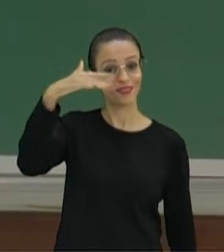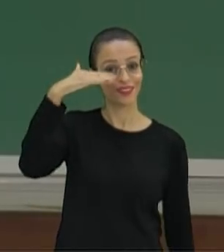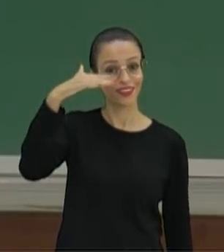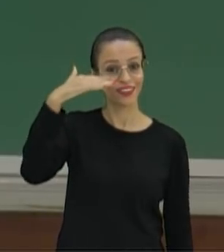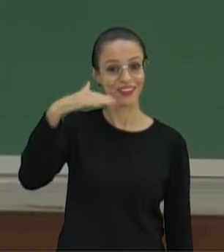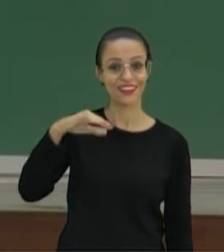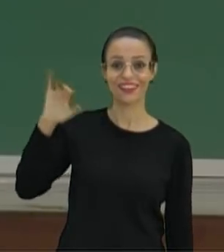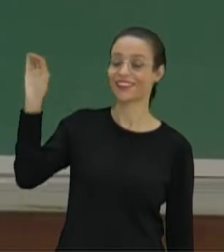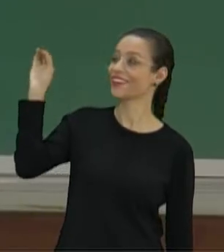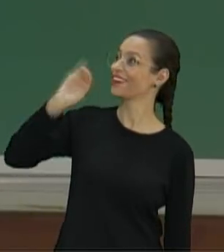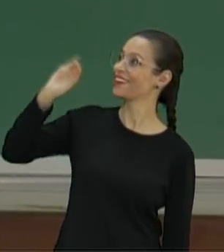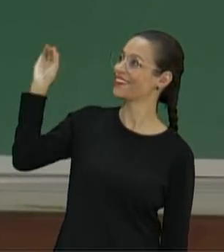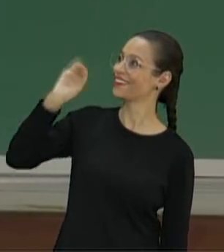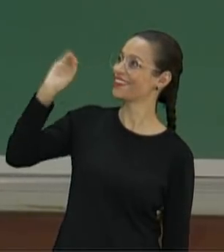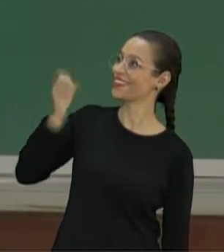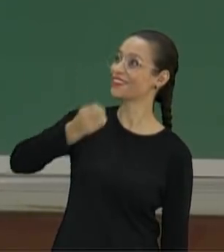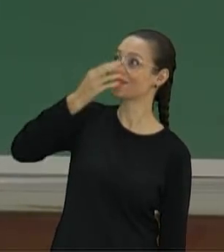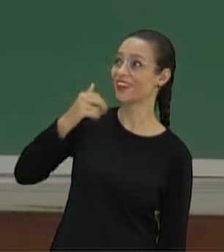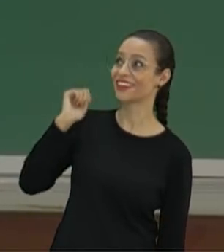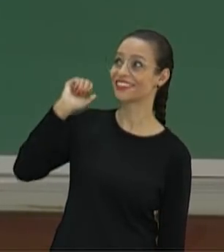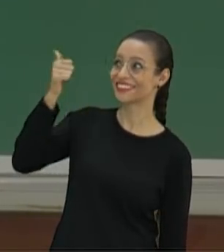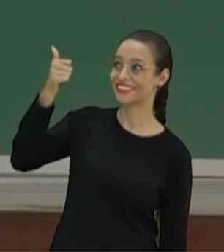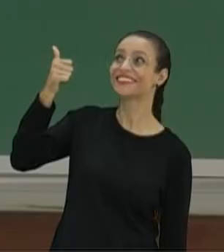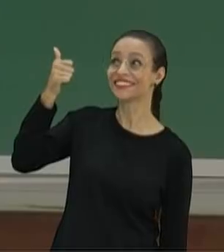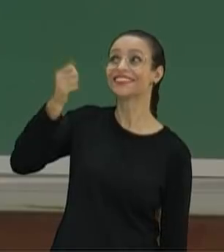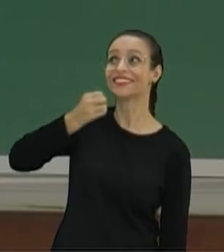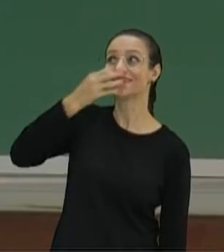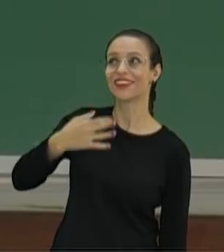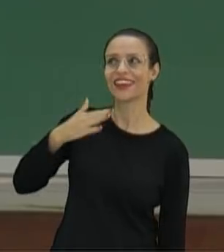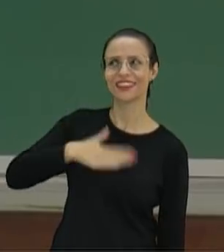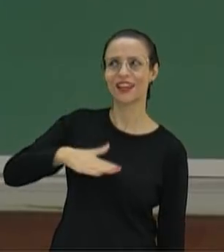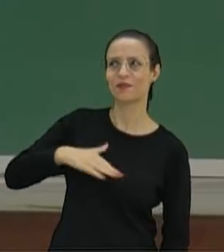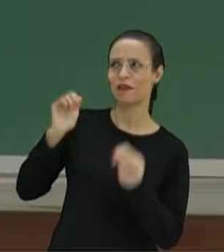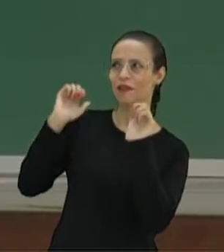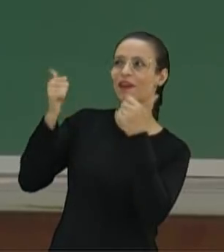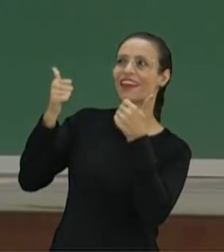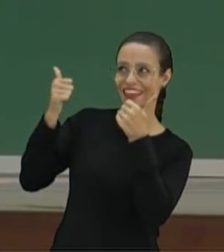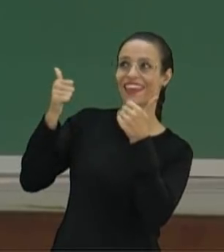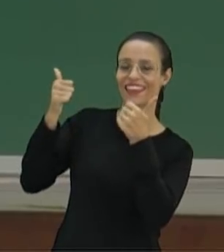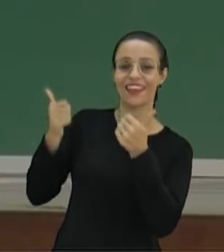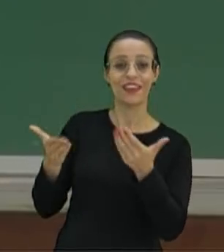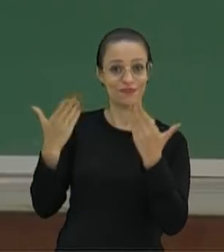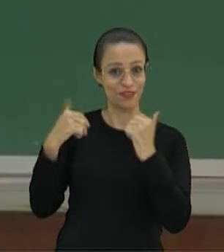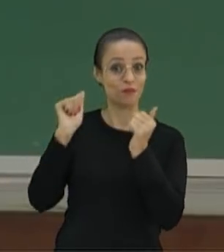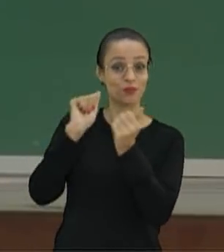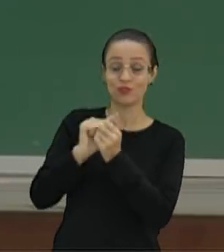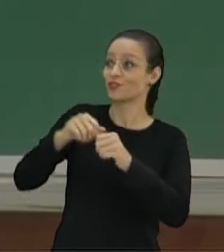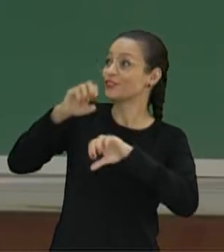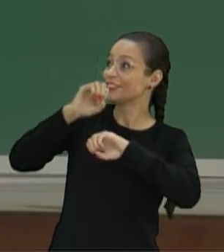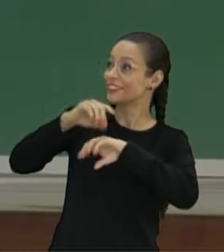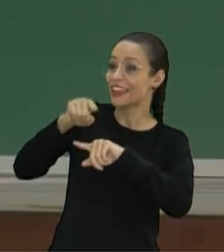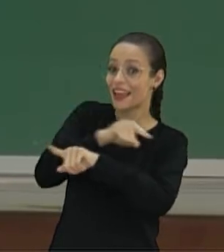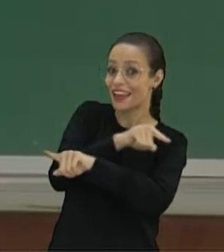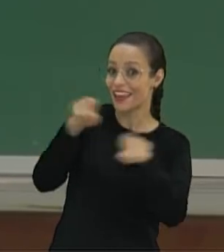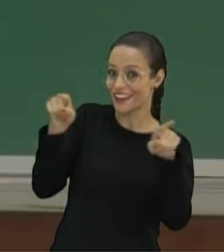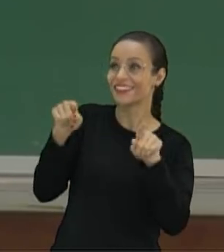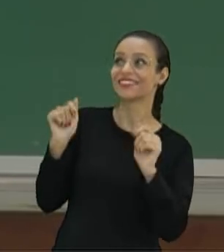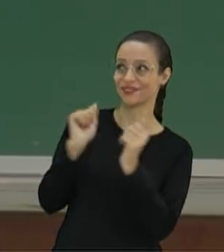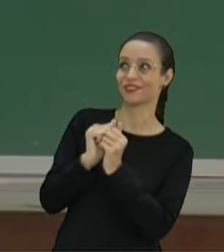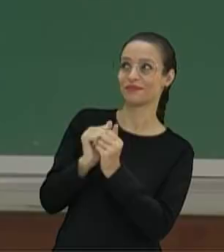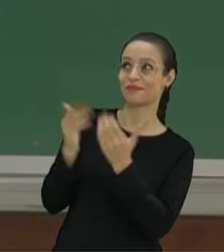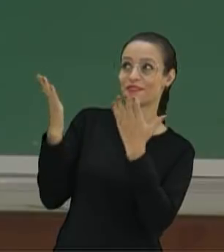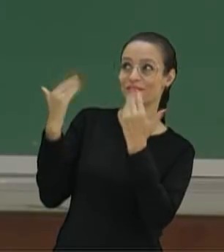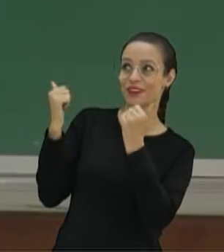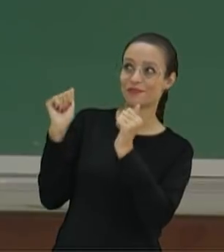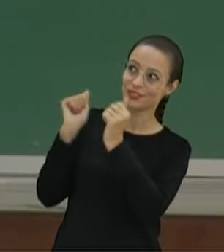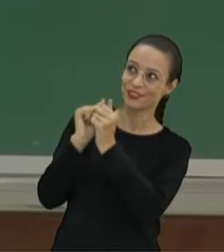Viviana. Oi, Viviana, tudo bom com você? Tranquilinho aí? Vamos juntos ensinar essa galerinha?